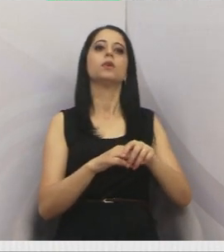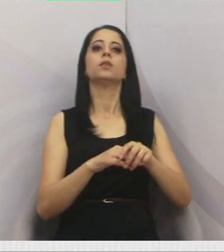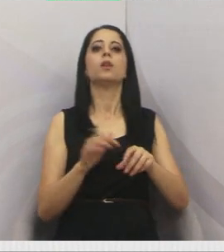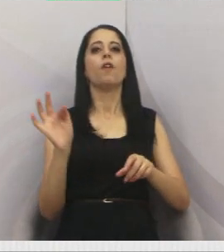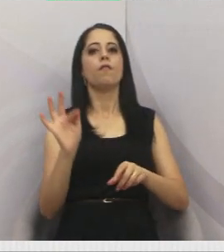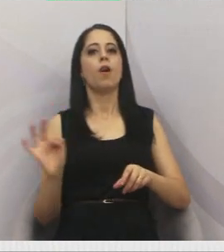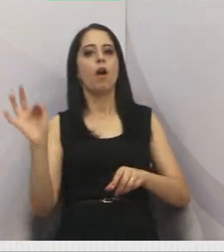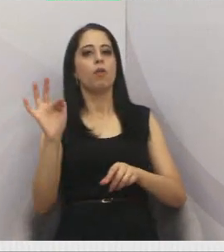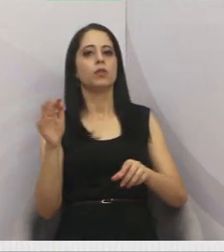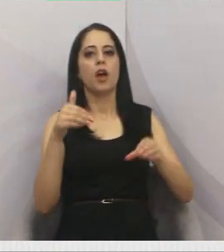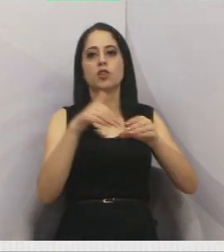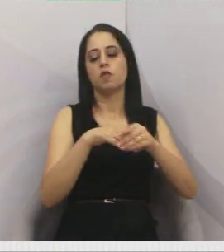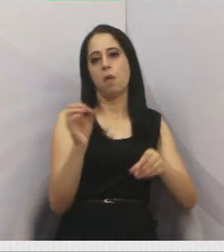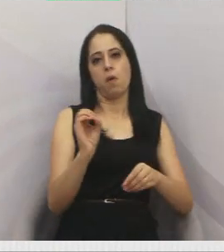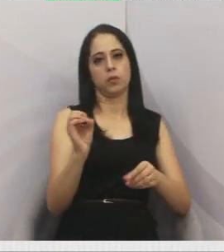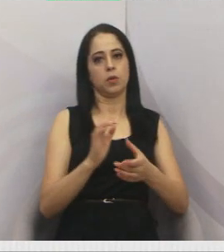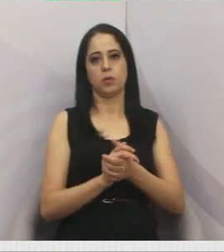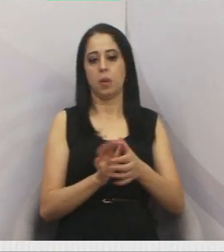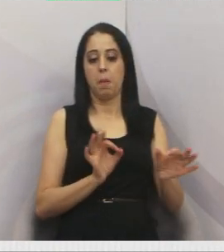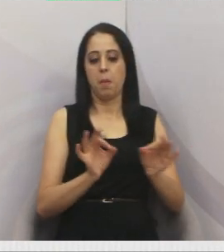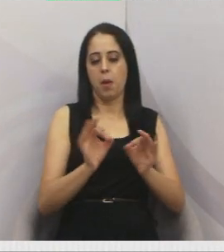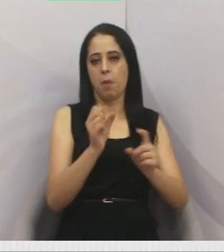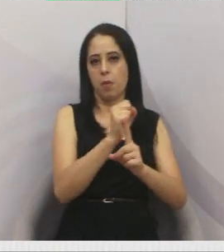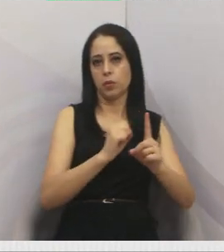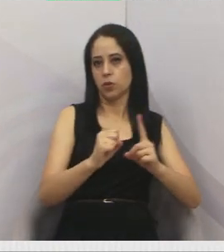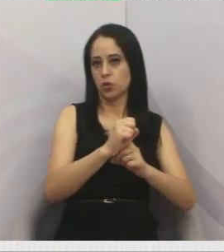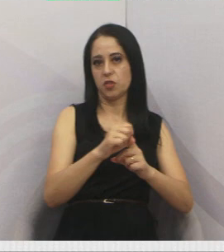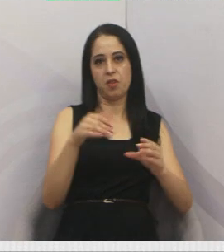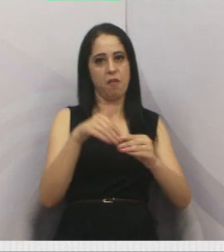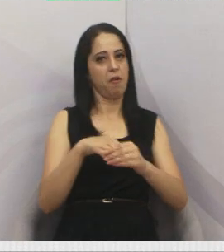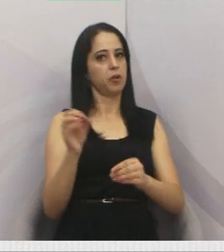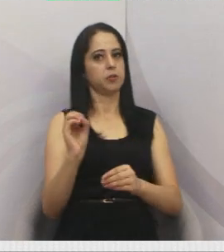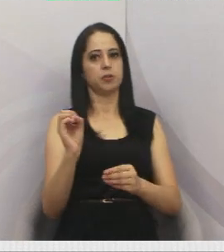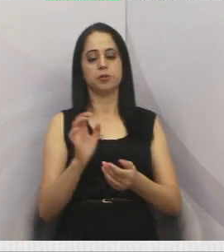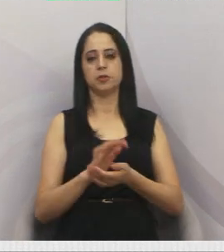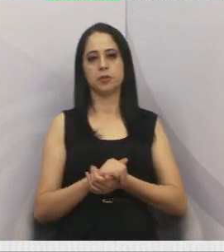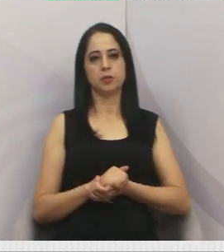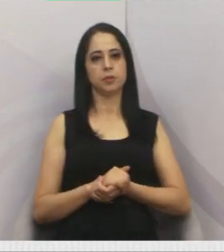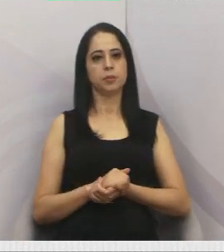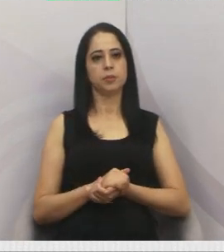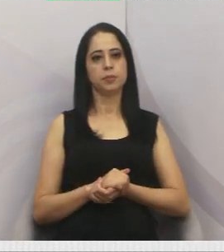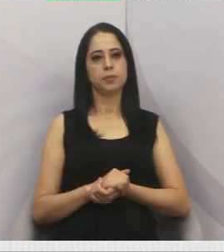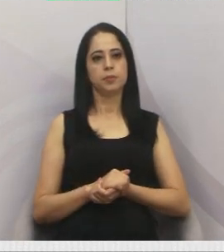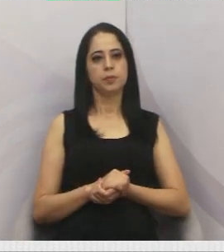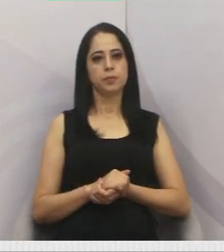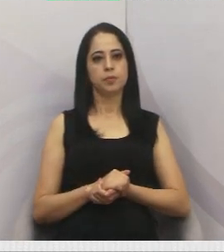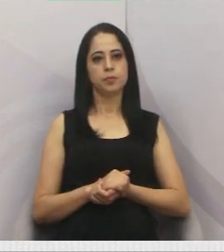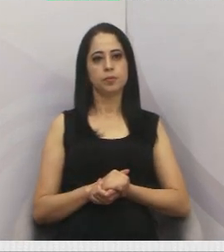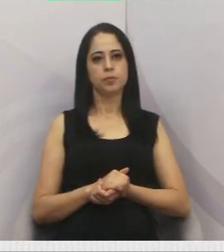voto em branco. Segmento Organização da Sociedade Civil, voto em branco. Próximo voto.